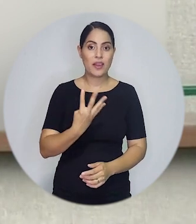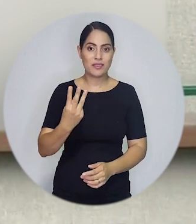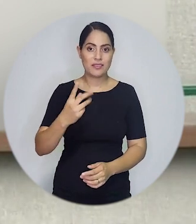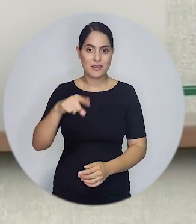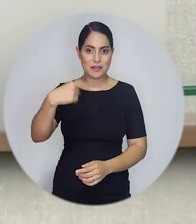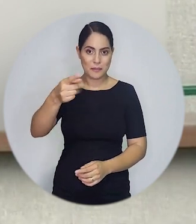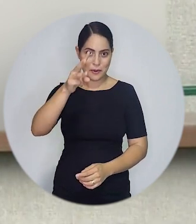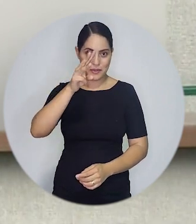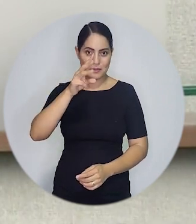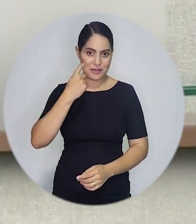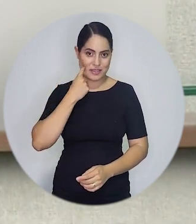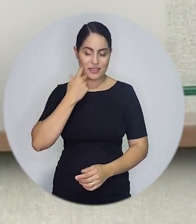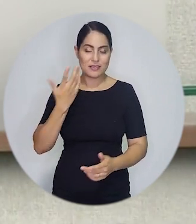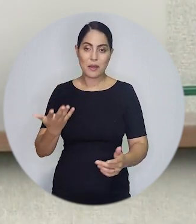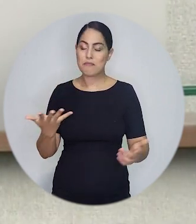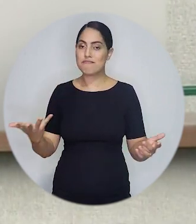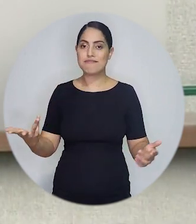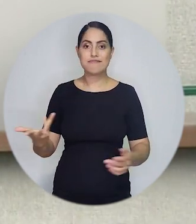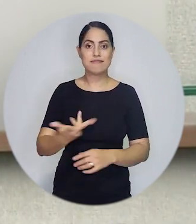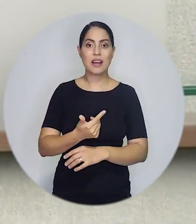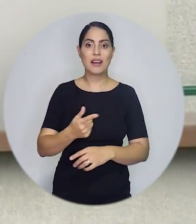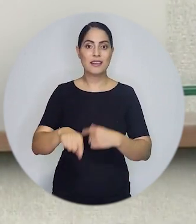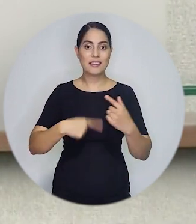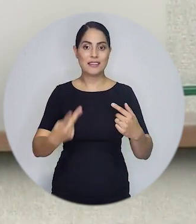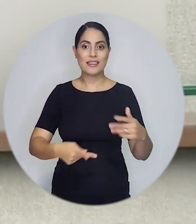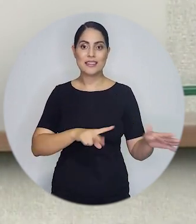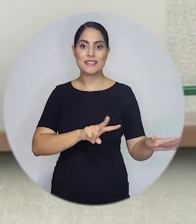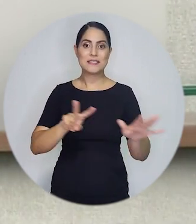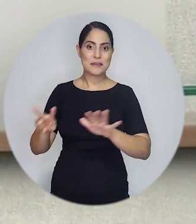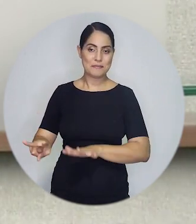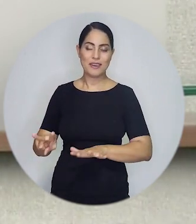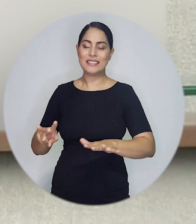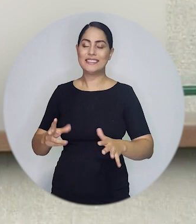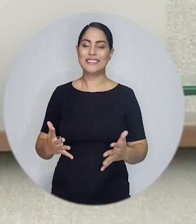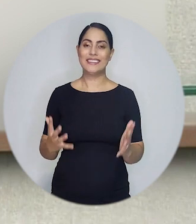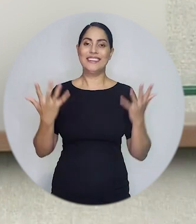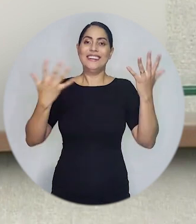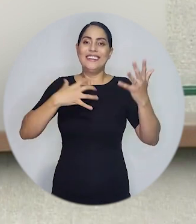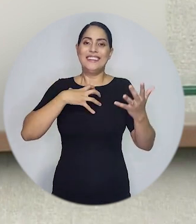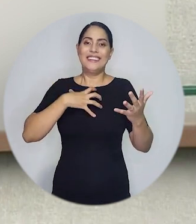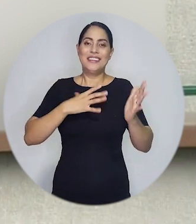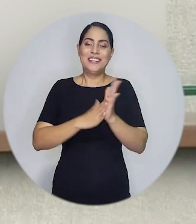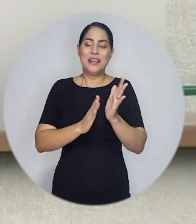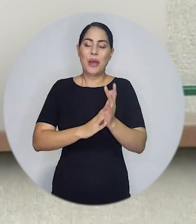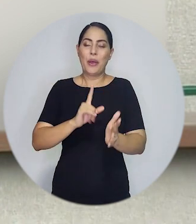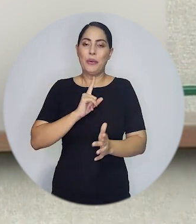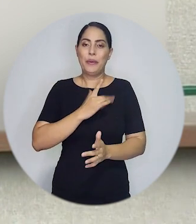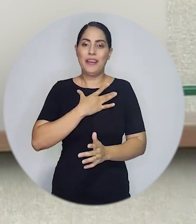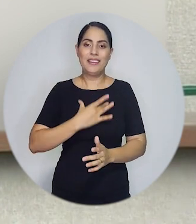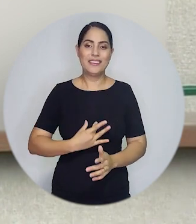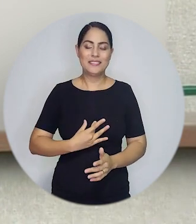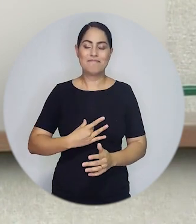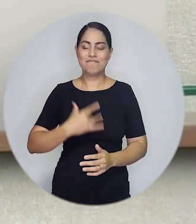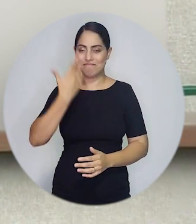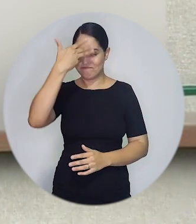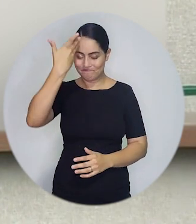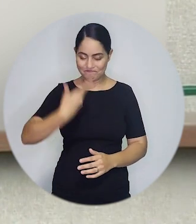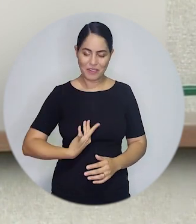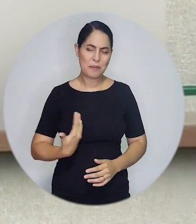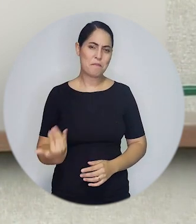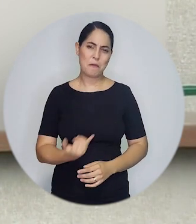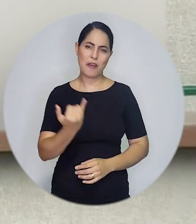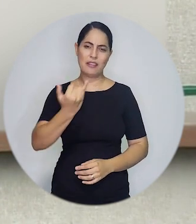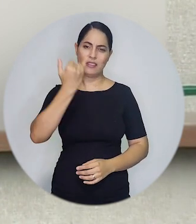né? Completo 43 anos sexta-feira. Então, poxa, receber uma medalha dessas na semana do aniversário é uma